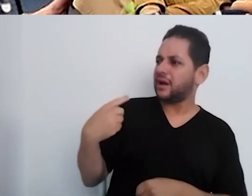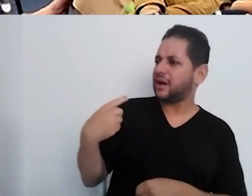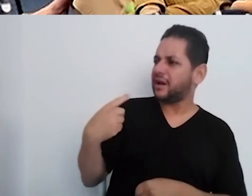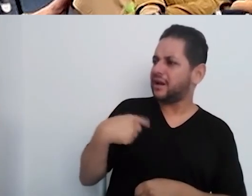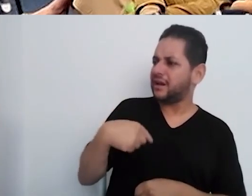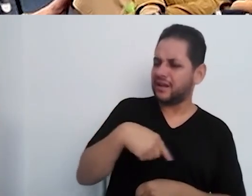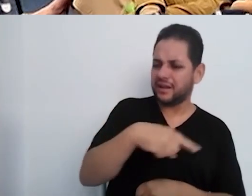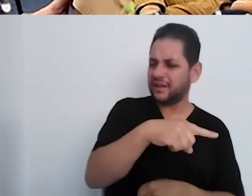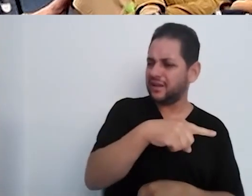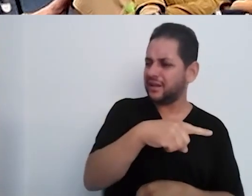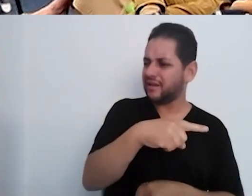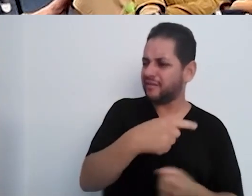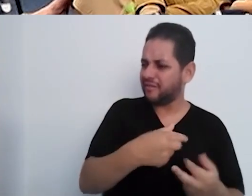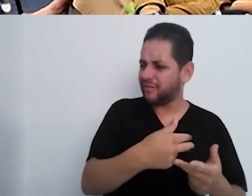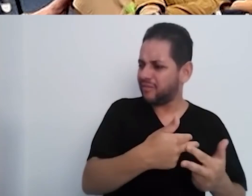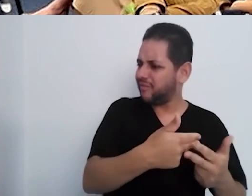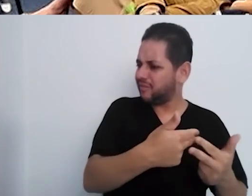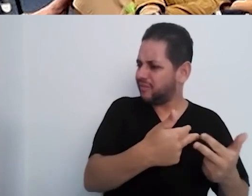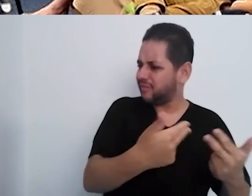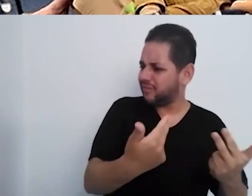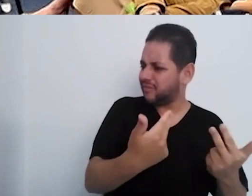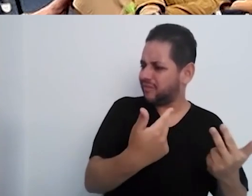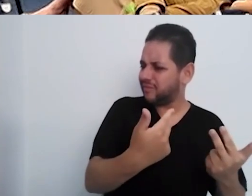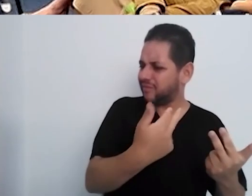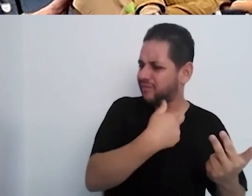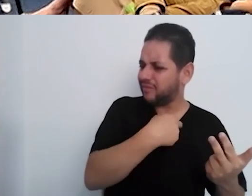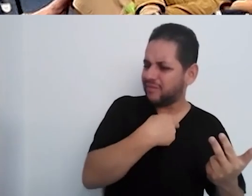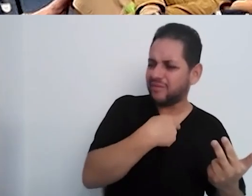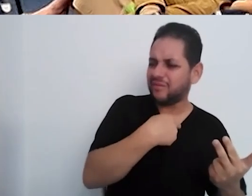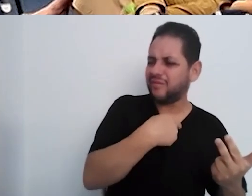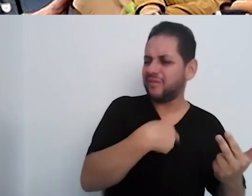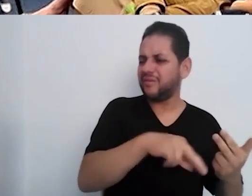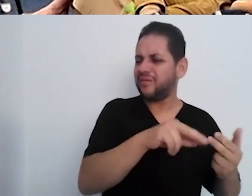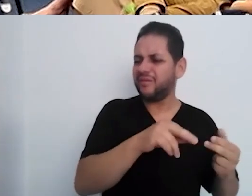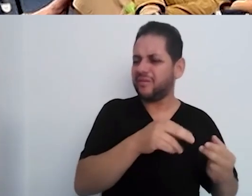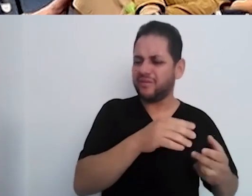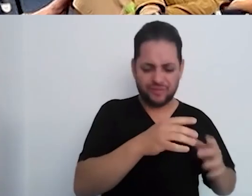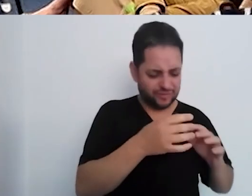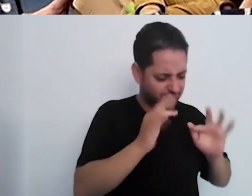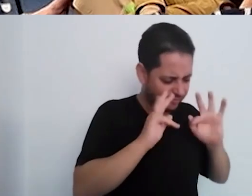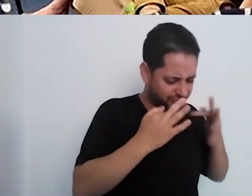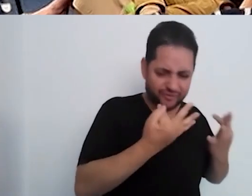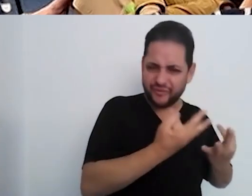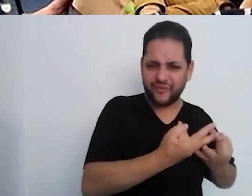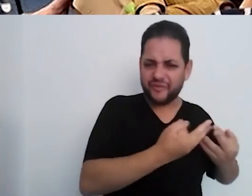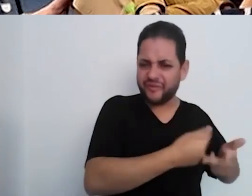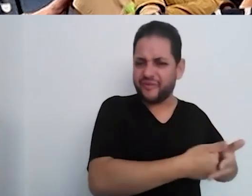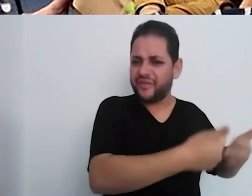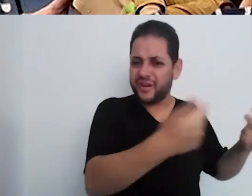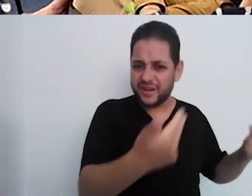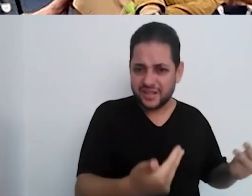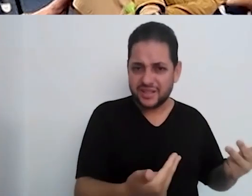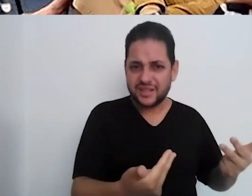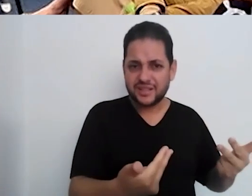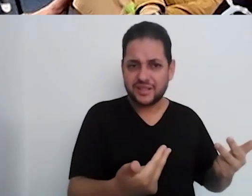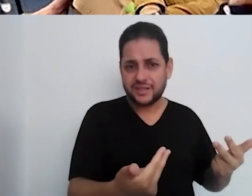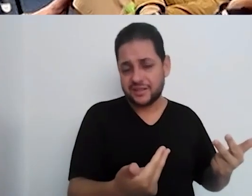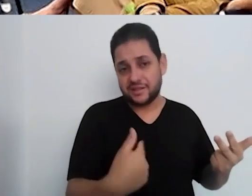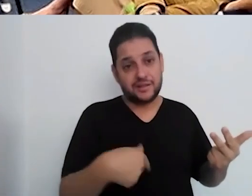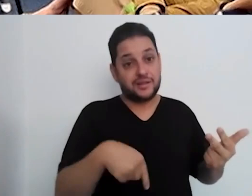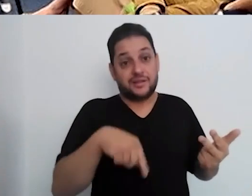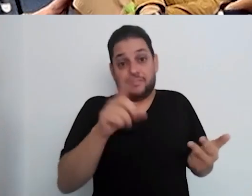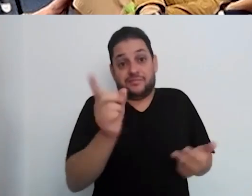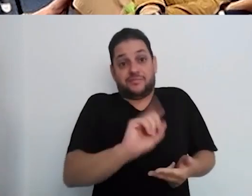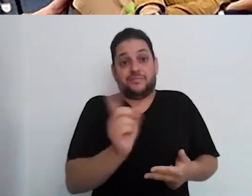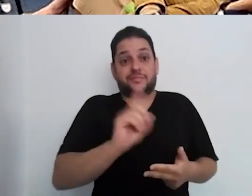vai fazer um negócio como a constelação familiar, em que também é um lugar assim que você fica, é um